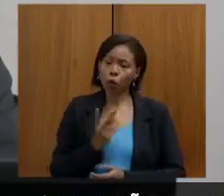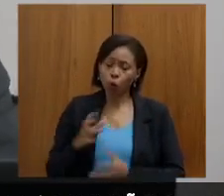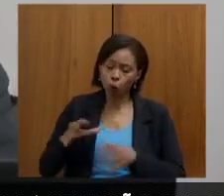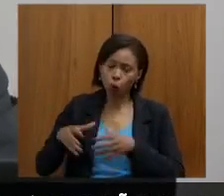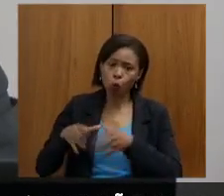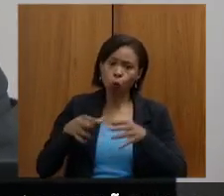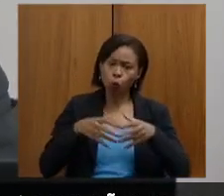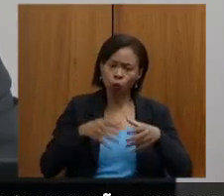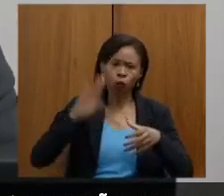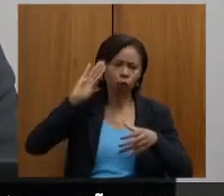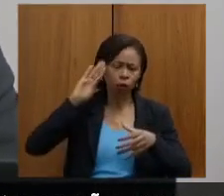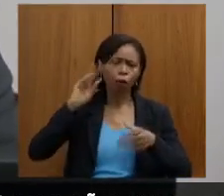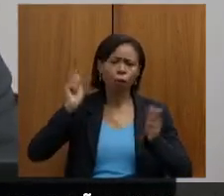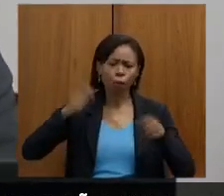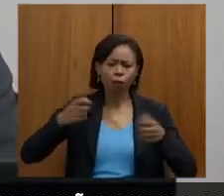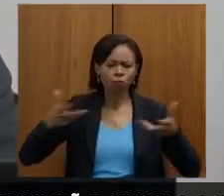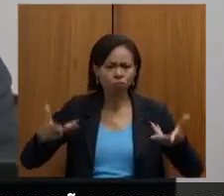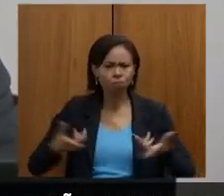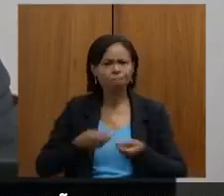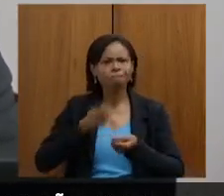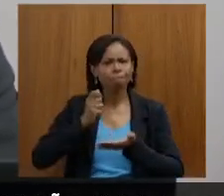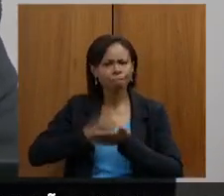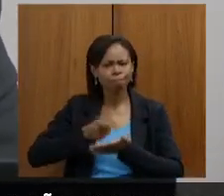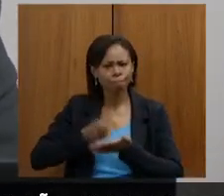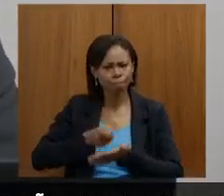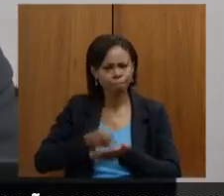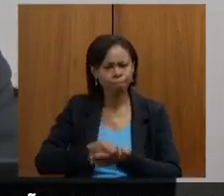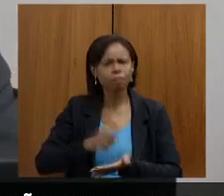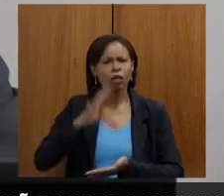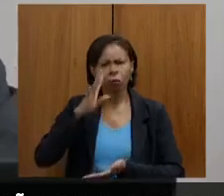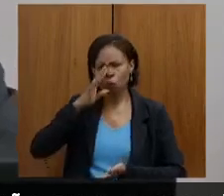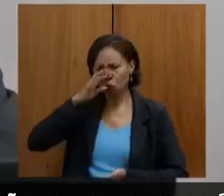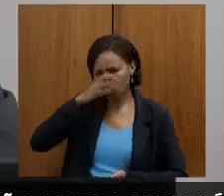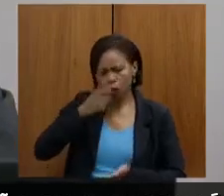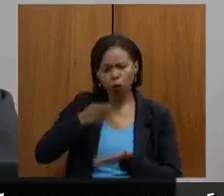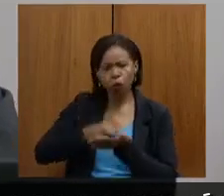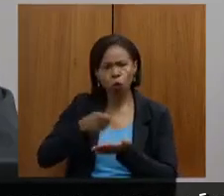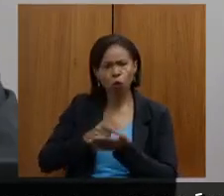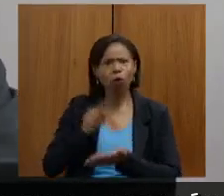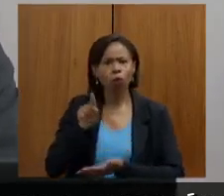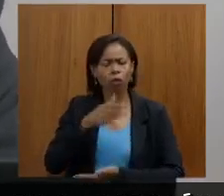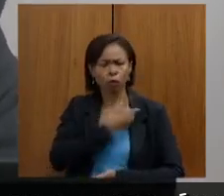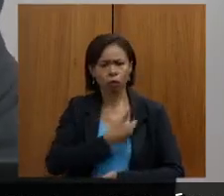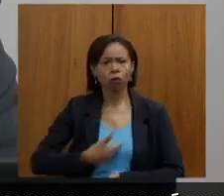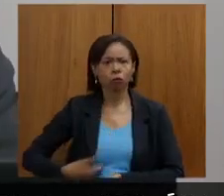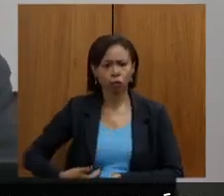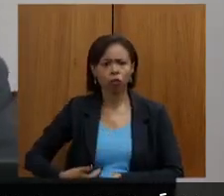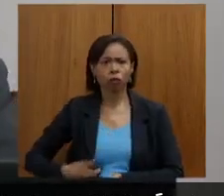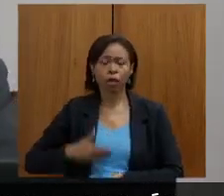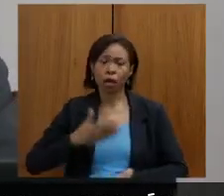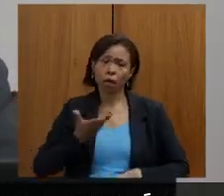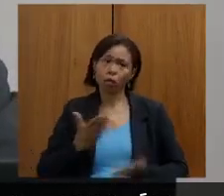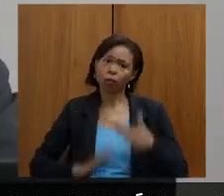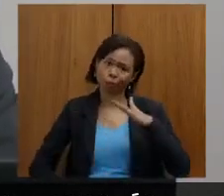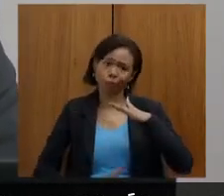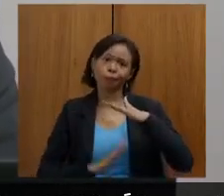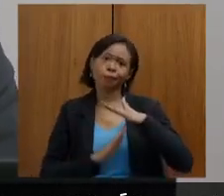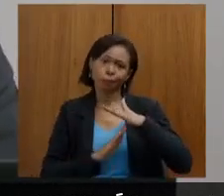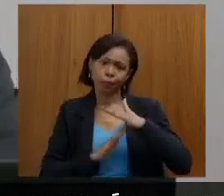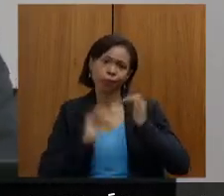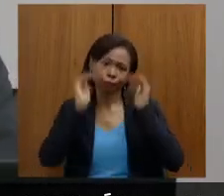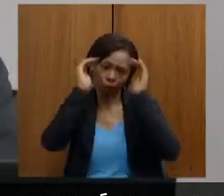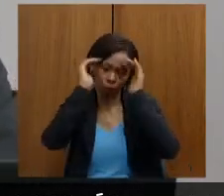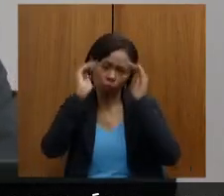eficientes persistentes em cobrado o governo obviamente até o limite da competência